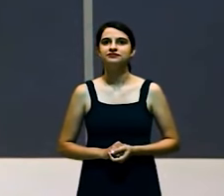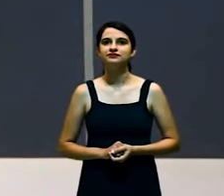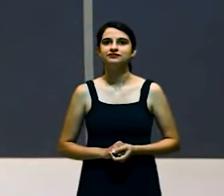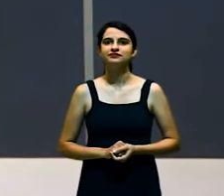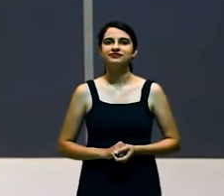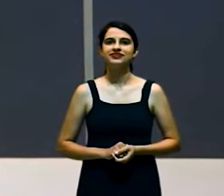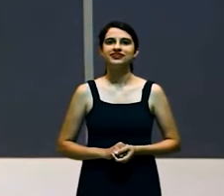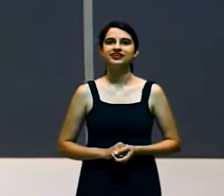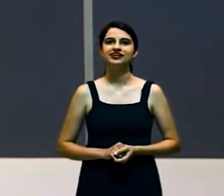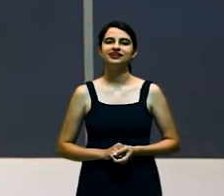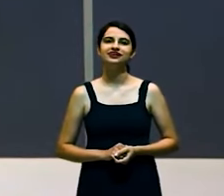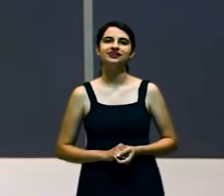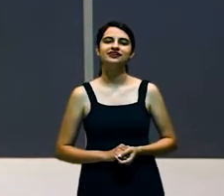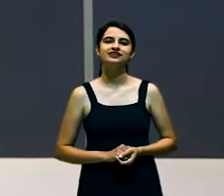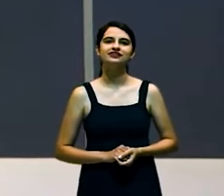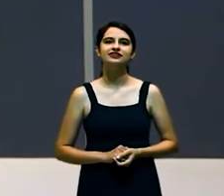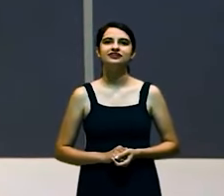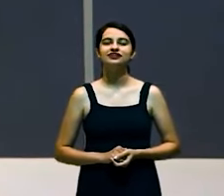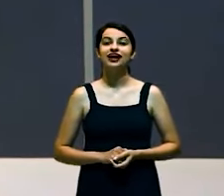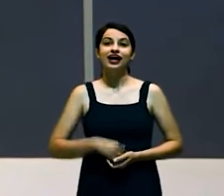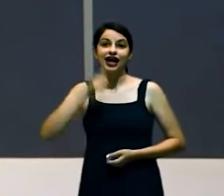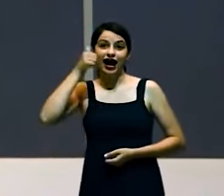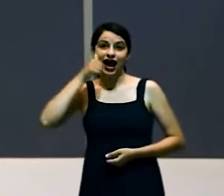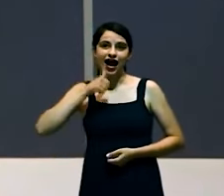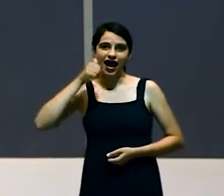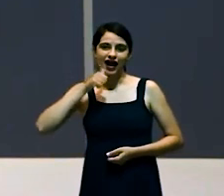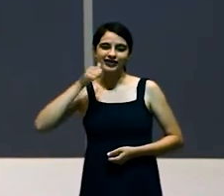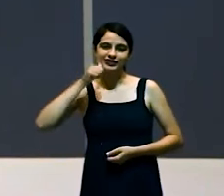Essas irmãs ficam mostrando hotel, comida,